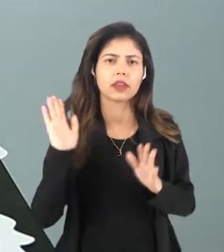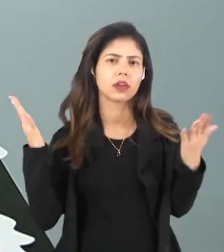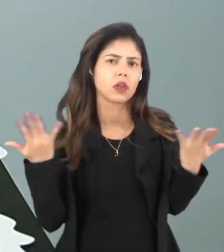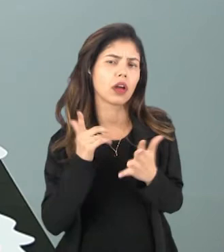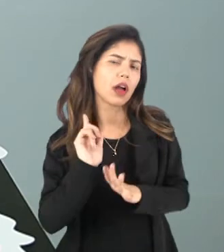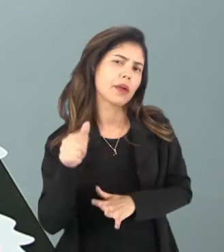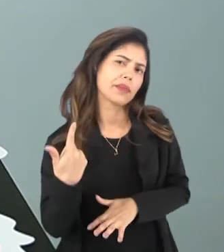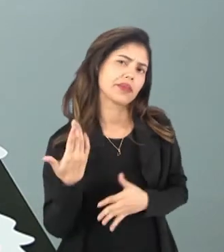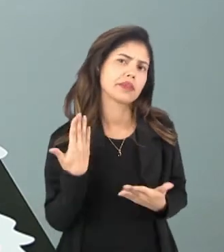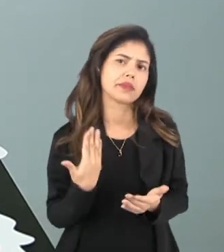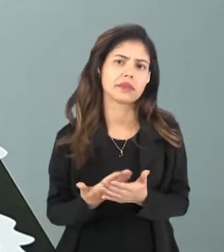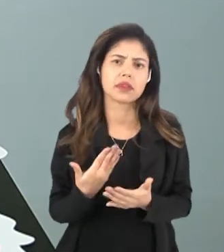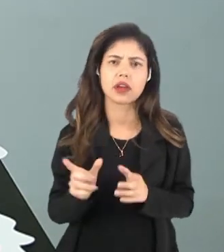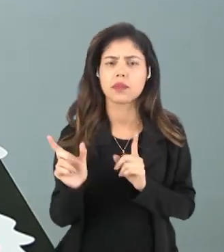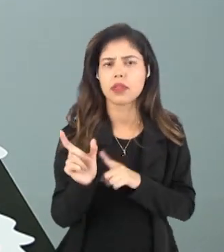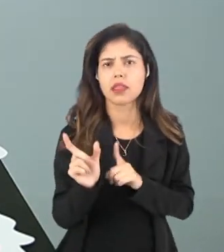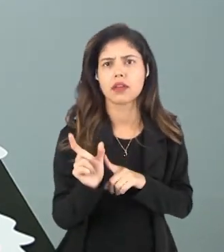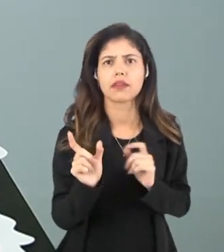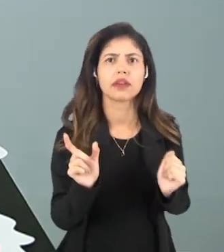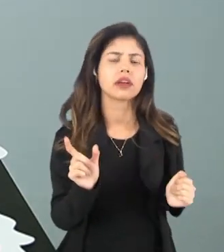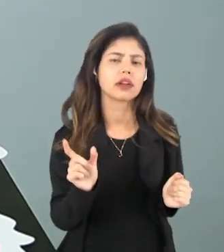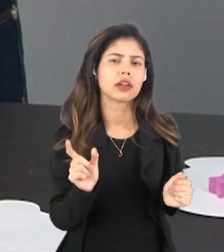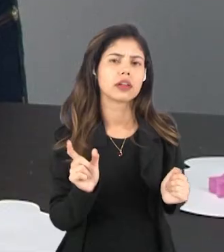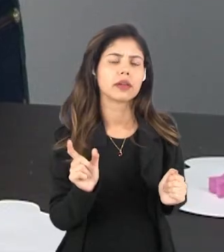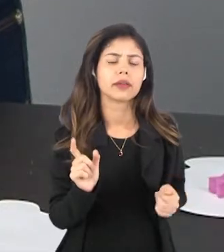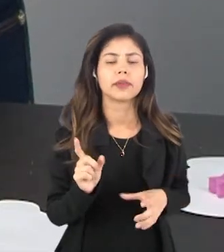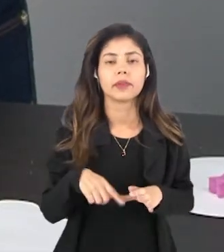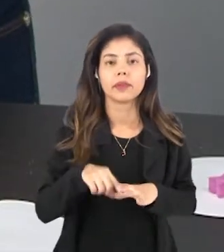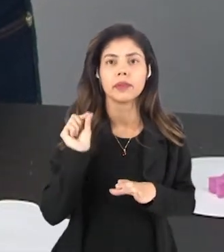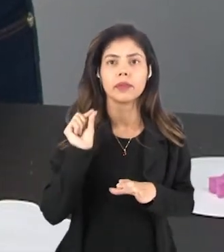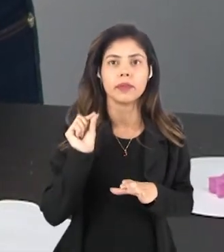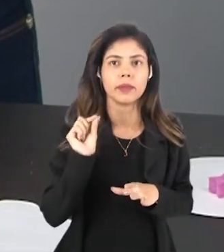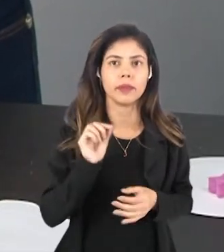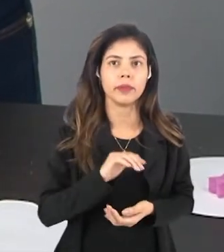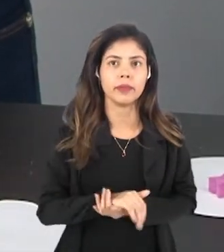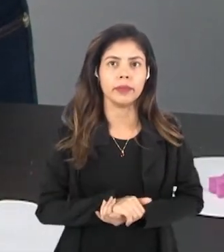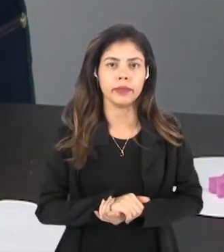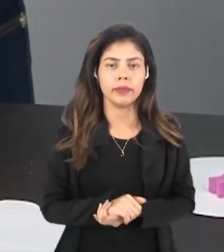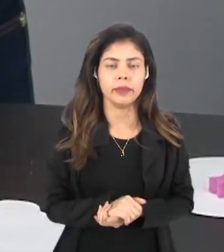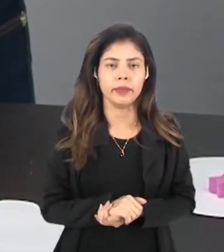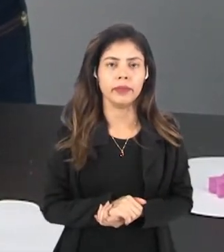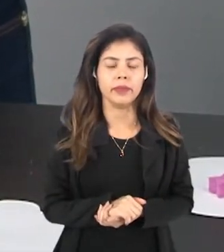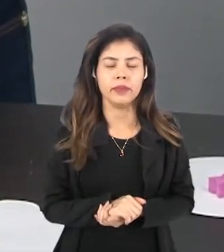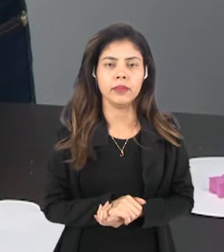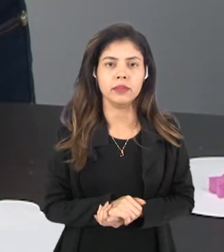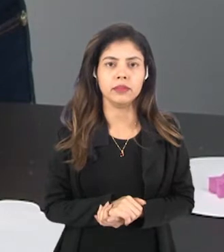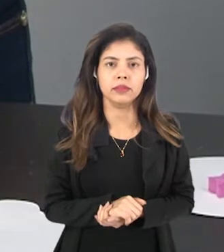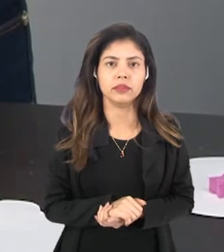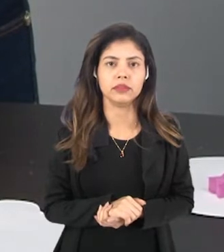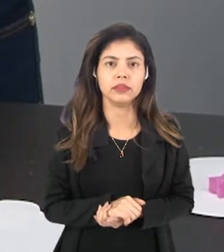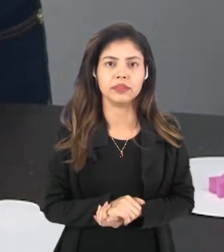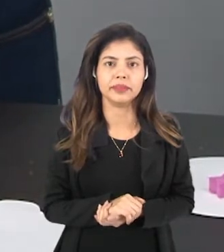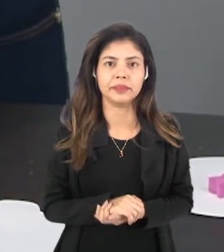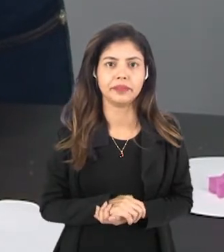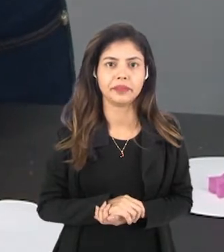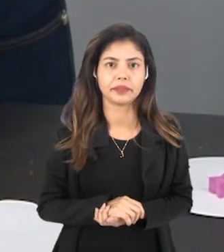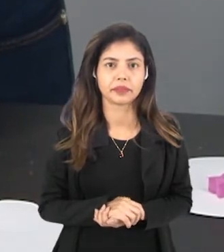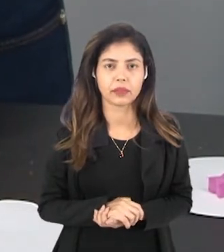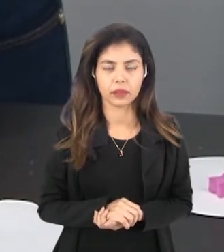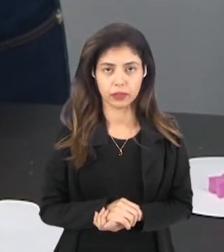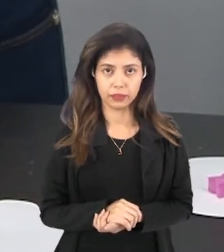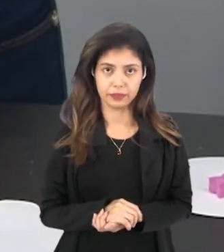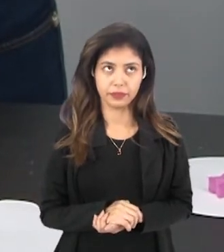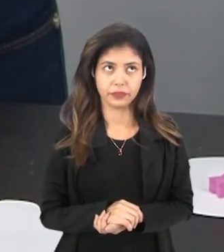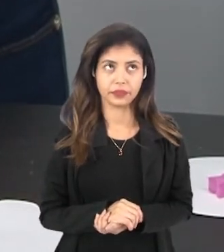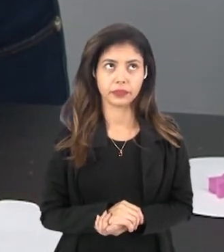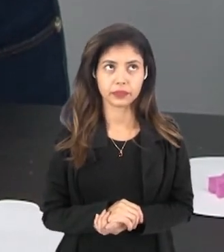será a próxima palavra vou tirar vai falar sobre a família osso ou sobre a